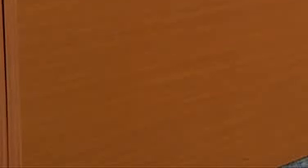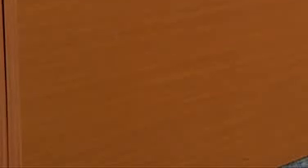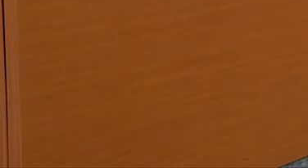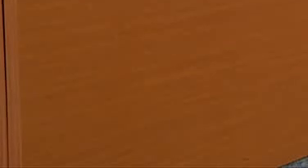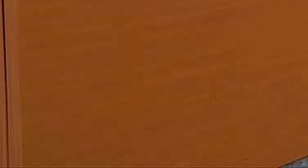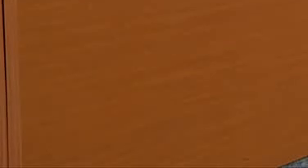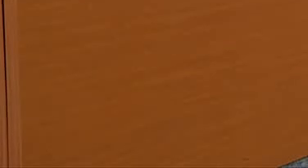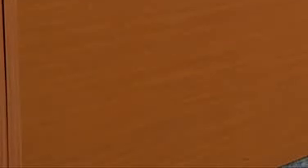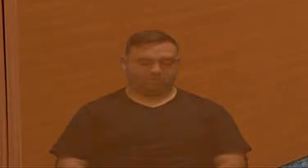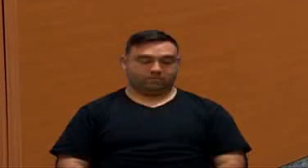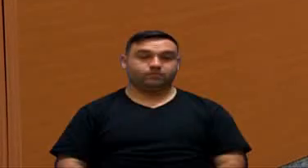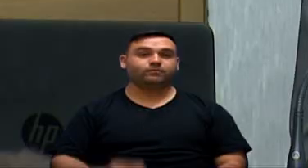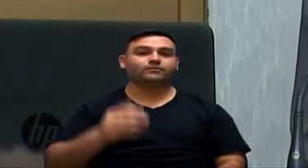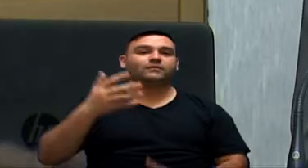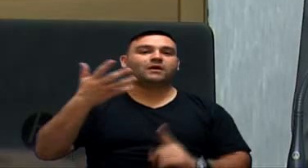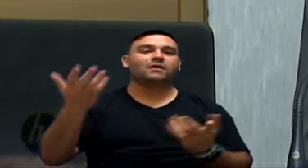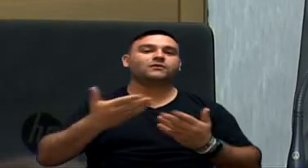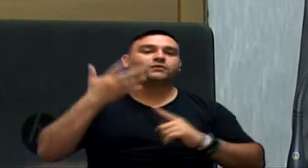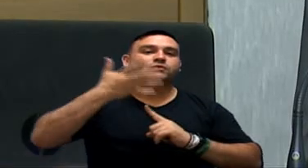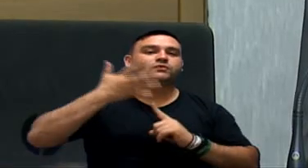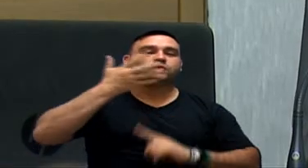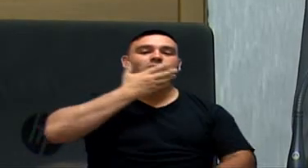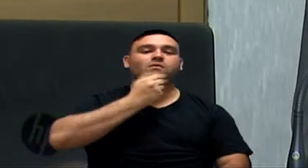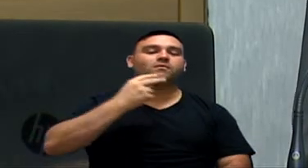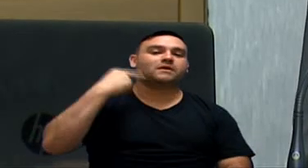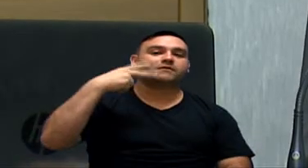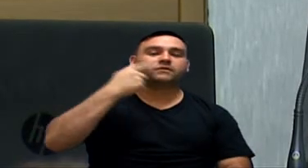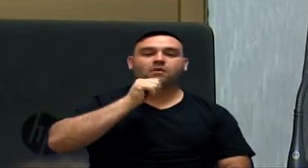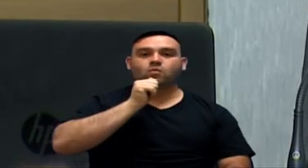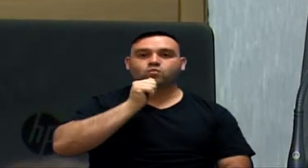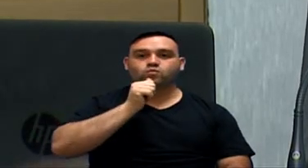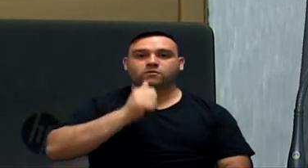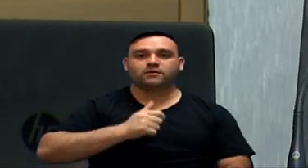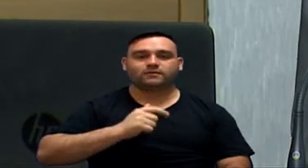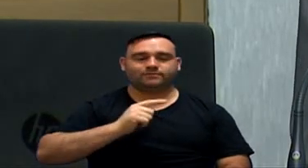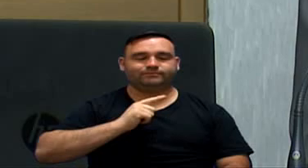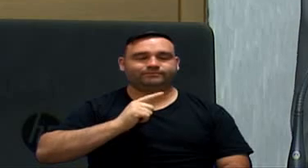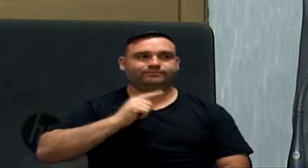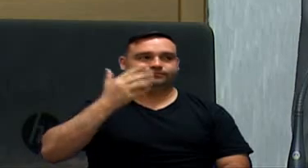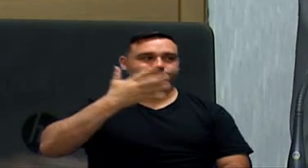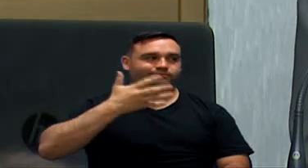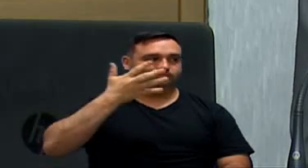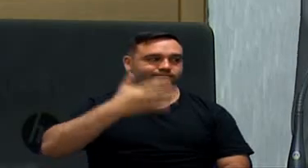com isso com a palavra ao Vereador nenê Silvano